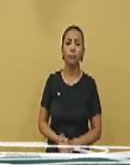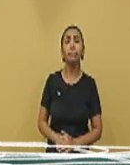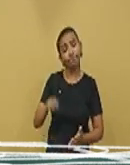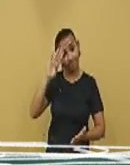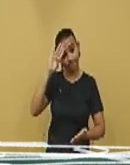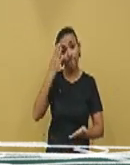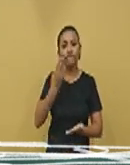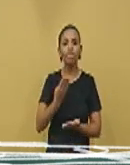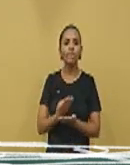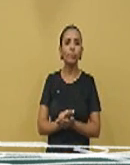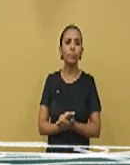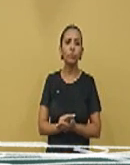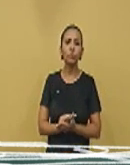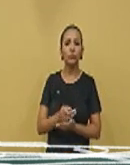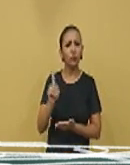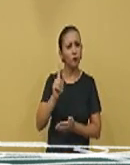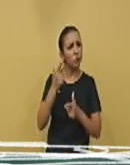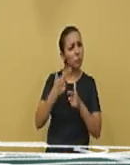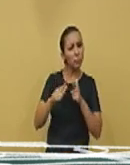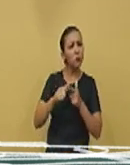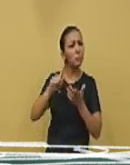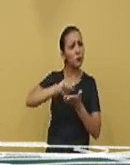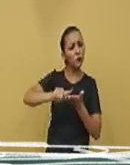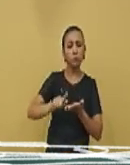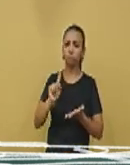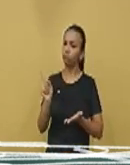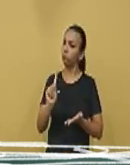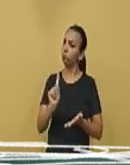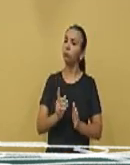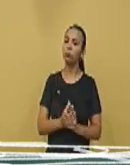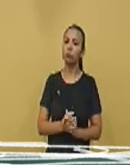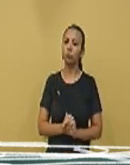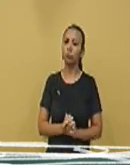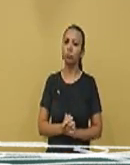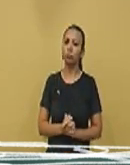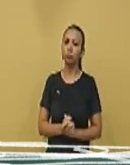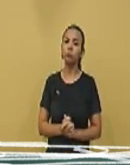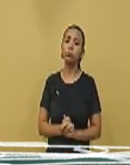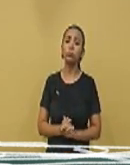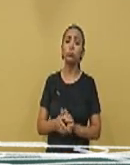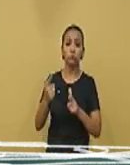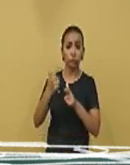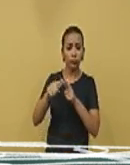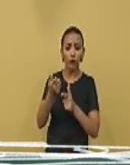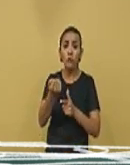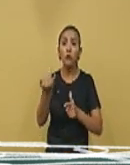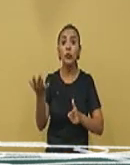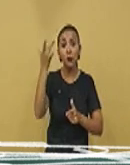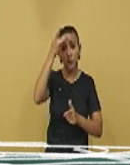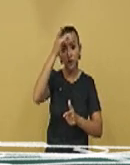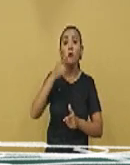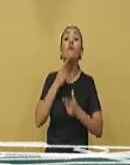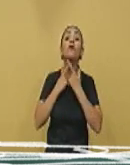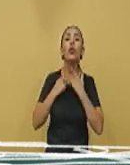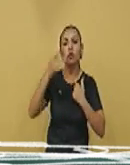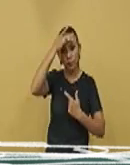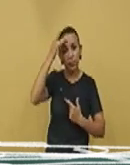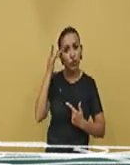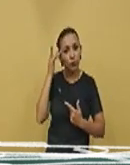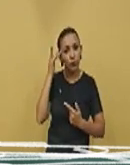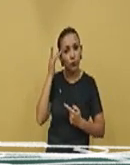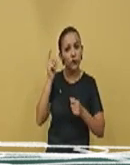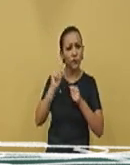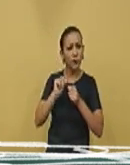Acredito que não é um problema de gestão, é um problema de vontade das pessoas fazerem as coisas. O senhor ficou como